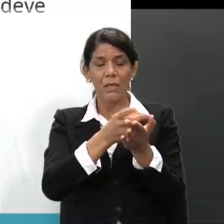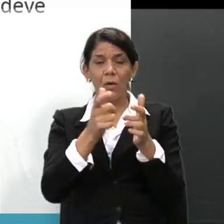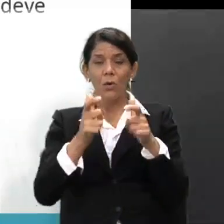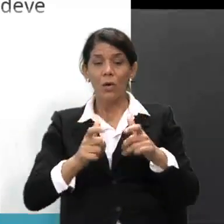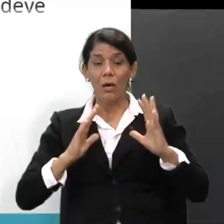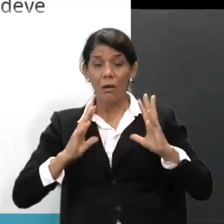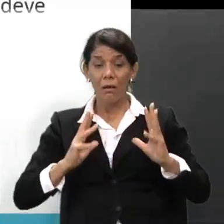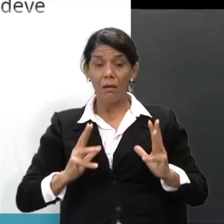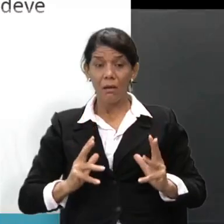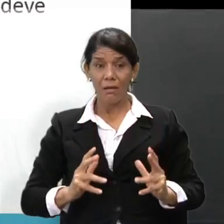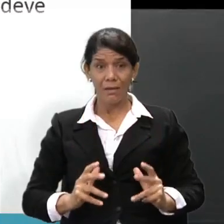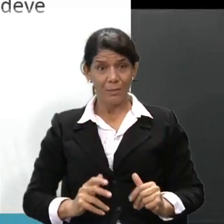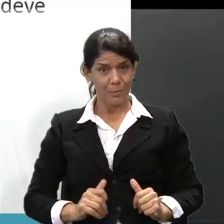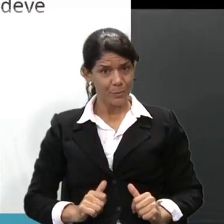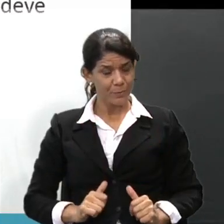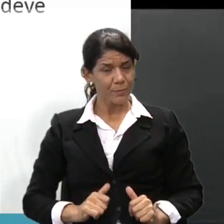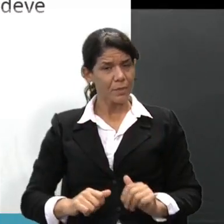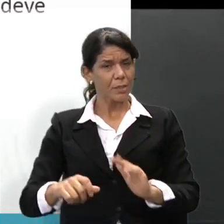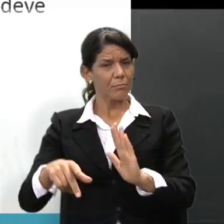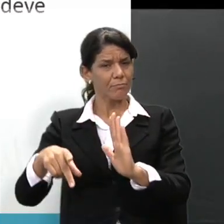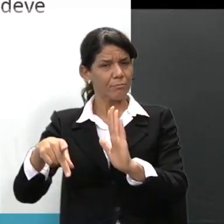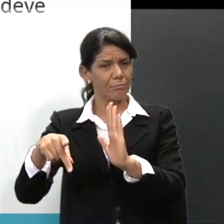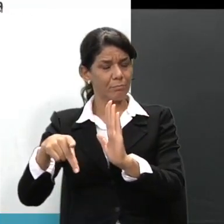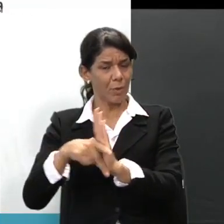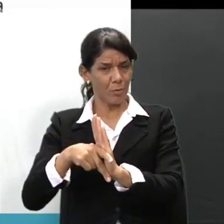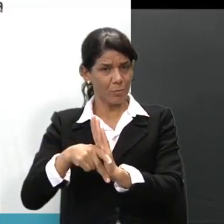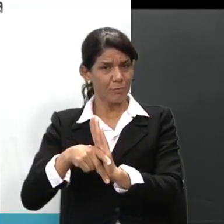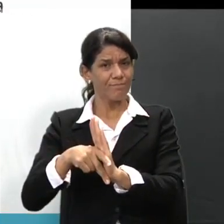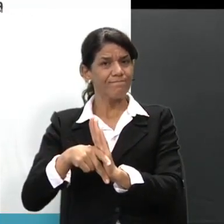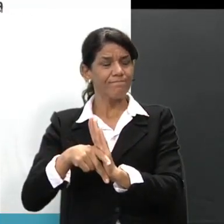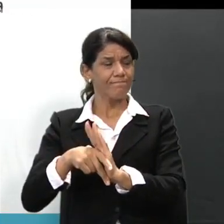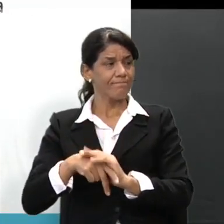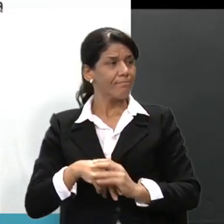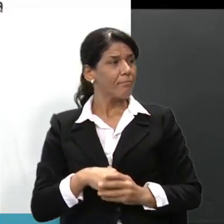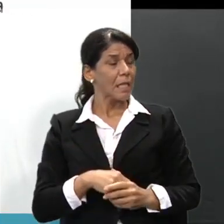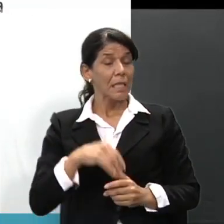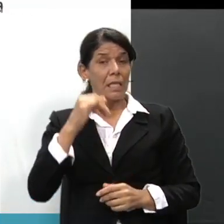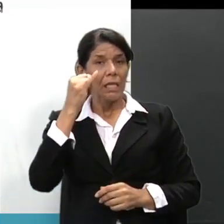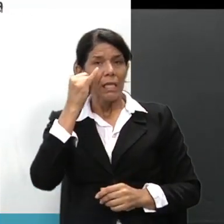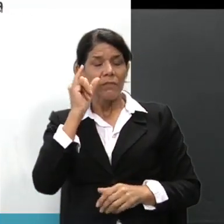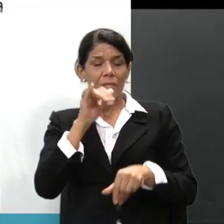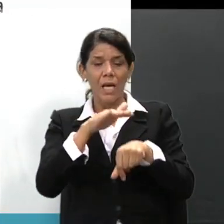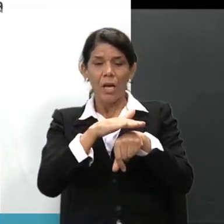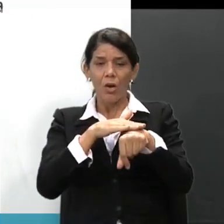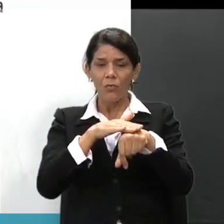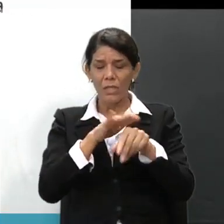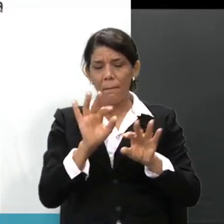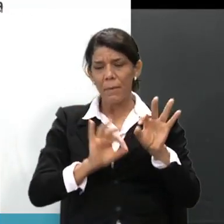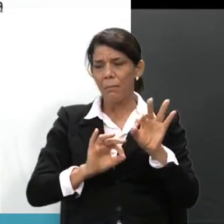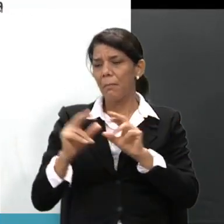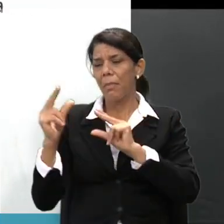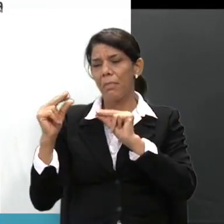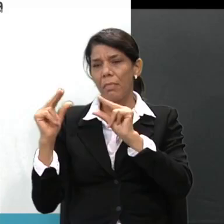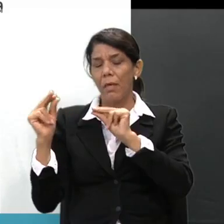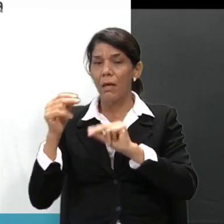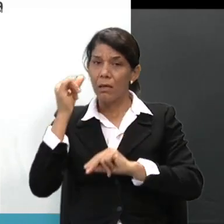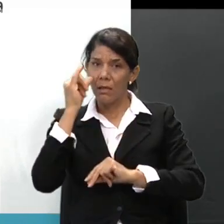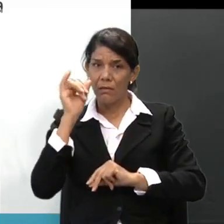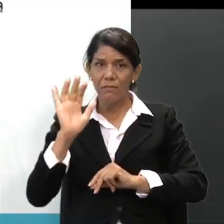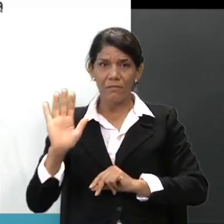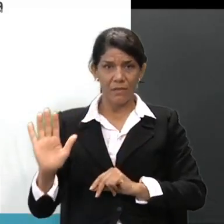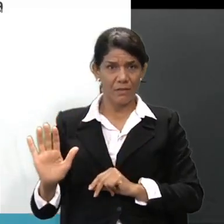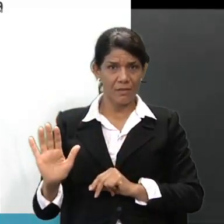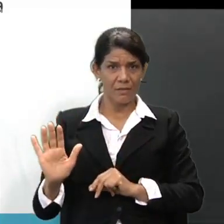local limpo e apropriado para tal. Evitar conversar durante o preparo, a fim de evitar